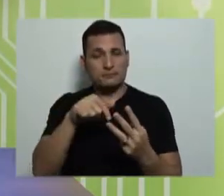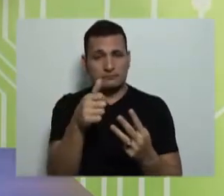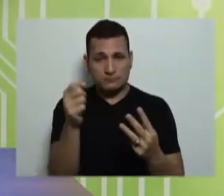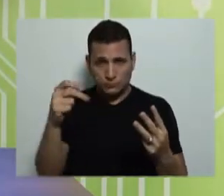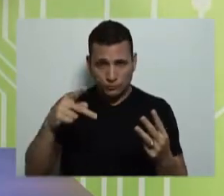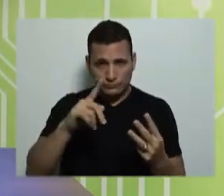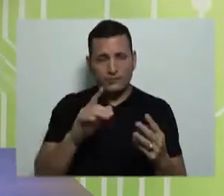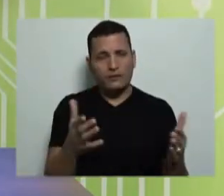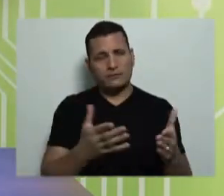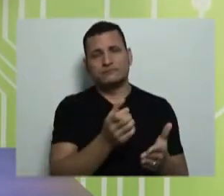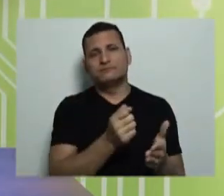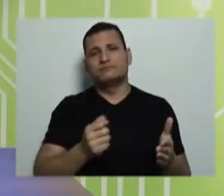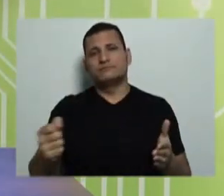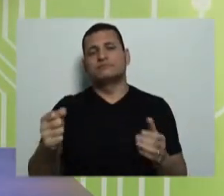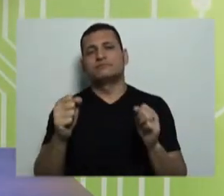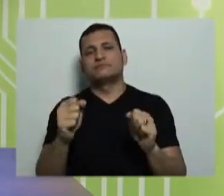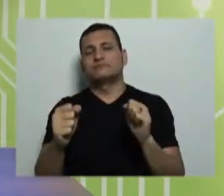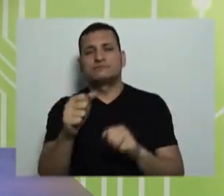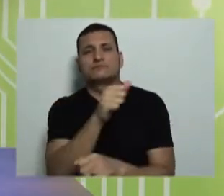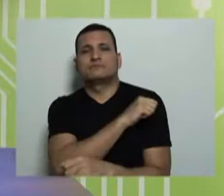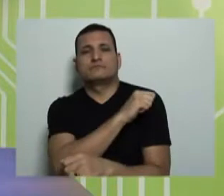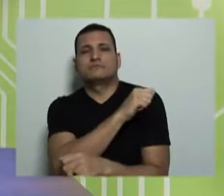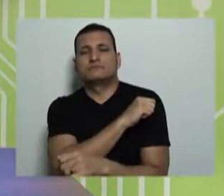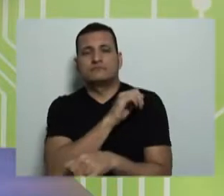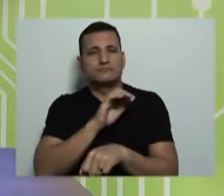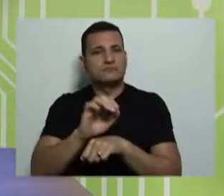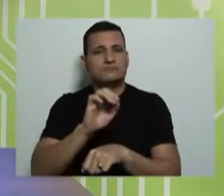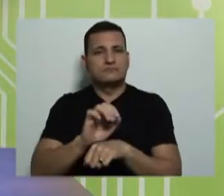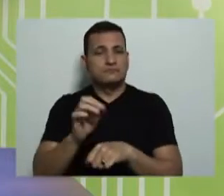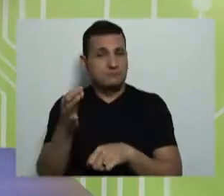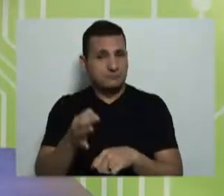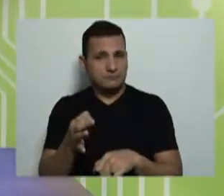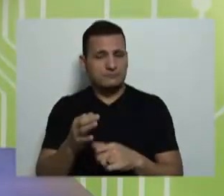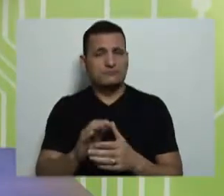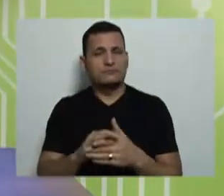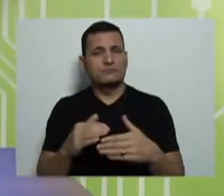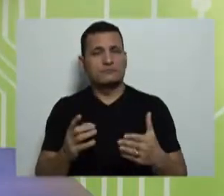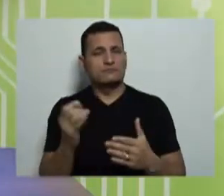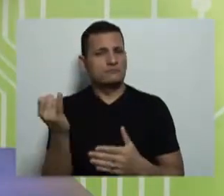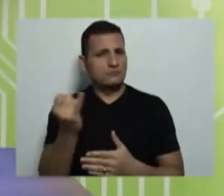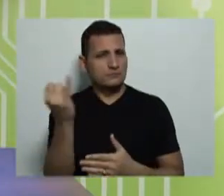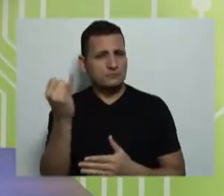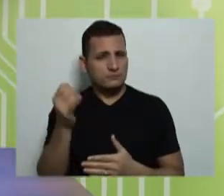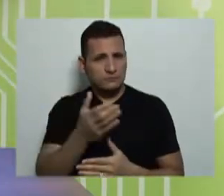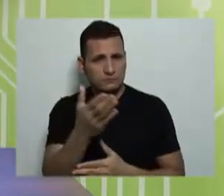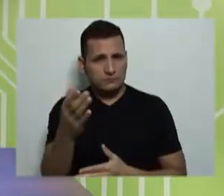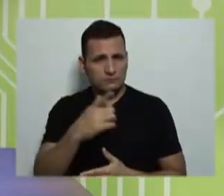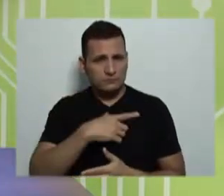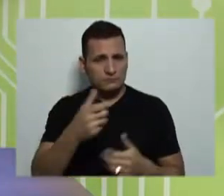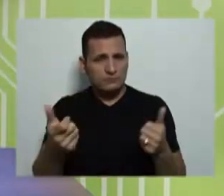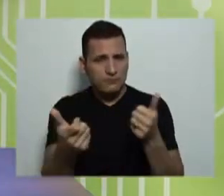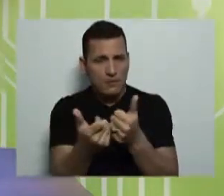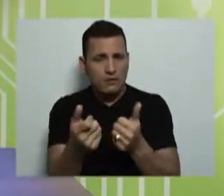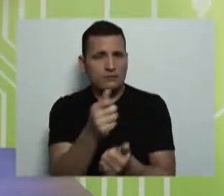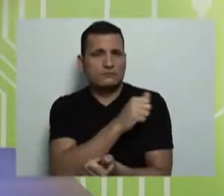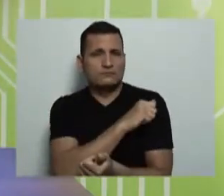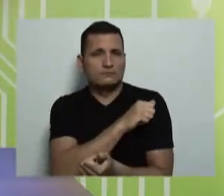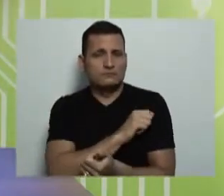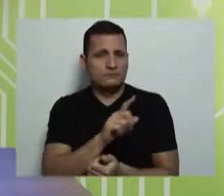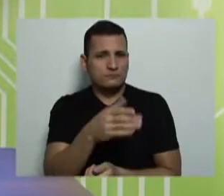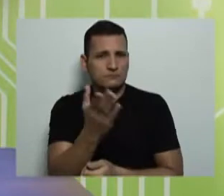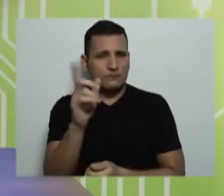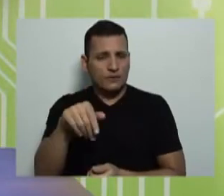aluno. Correto? Então, é muito importante os senhores que estão aí próximos aos nossos alunos, os senhores que são os